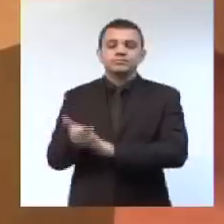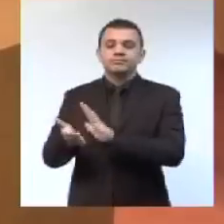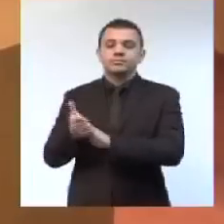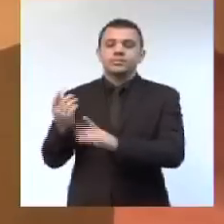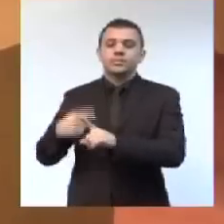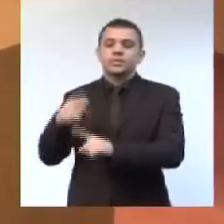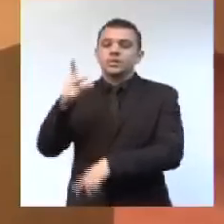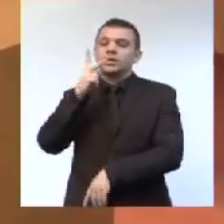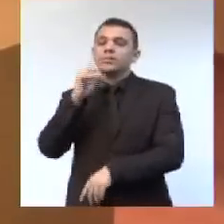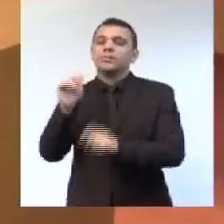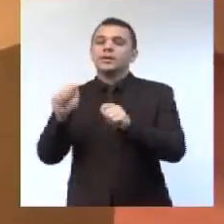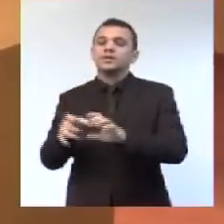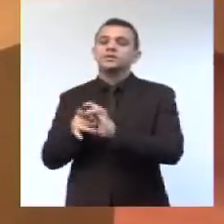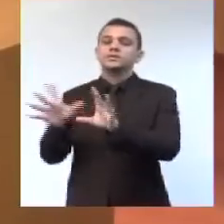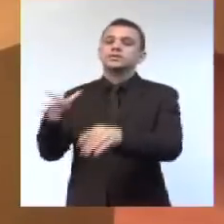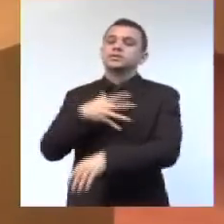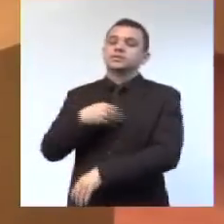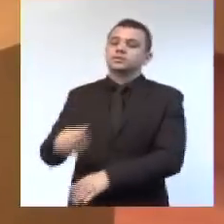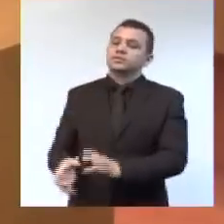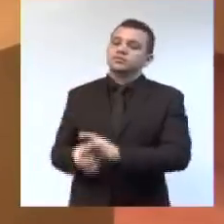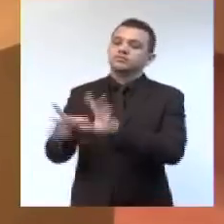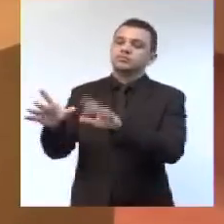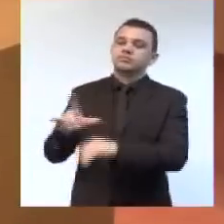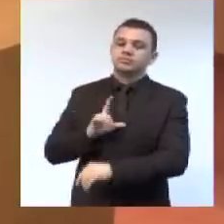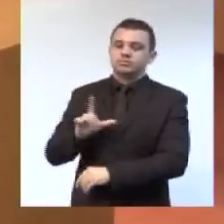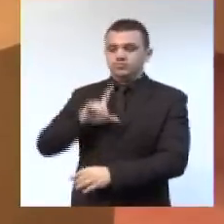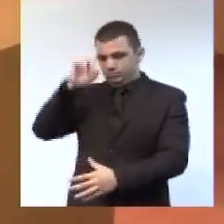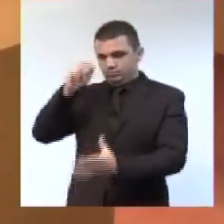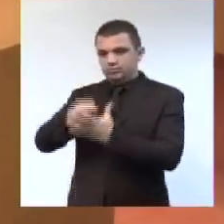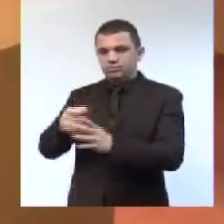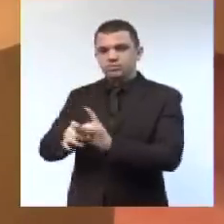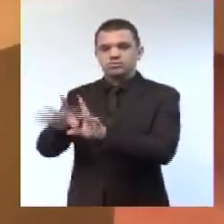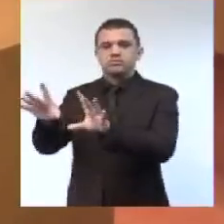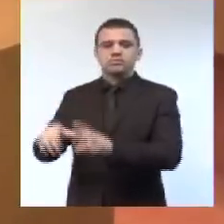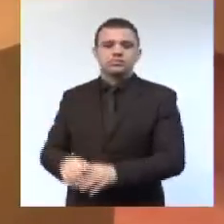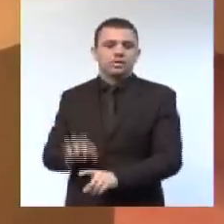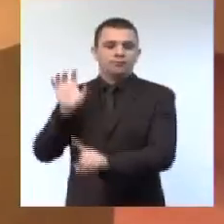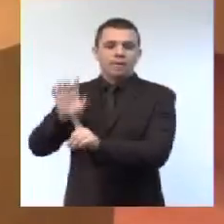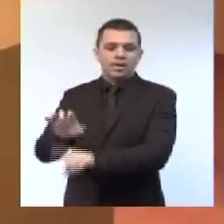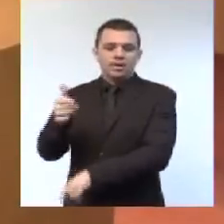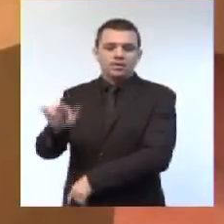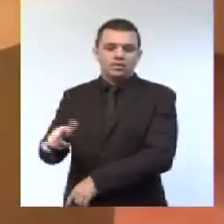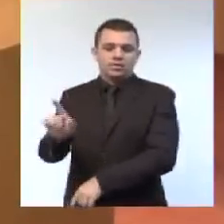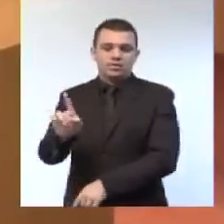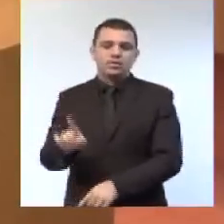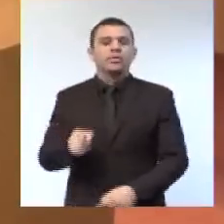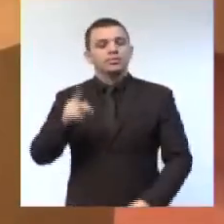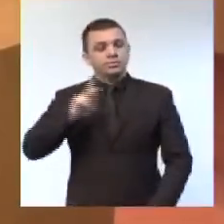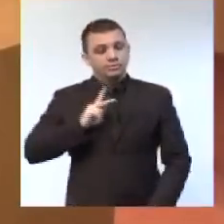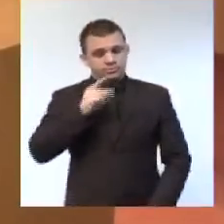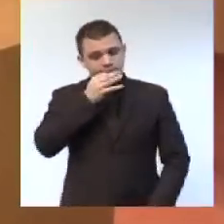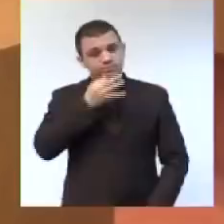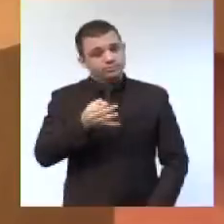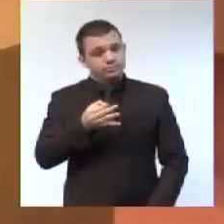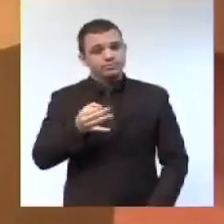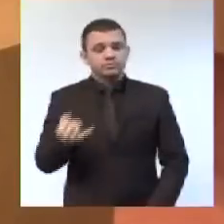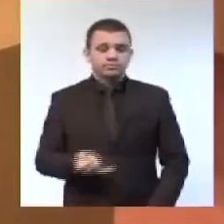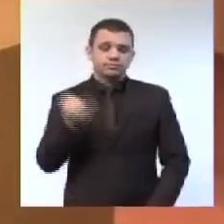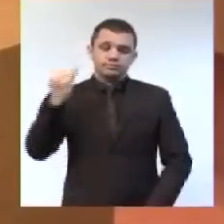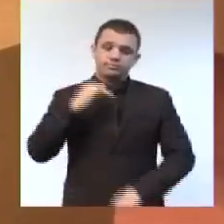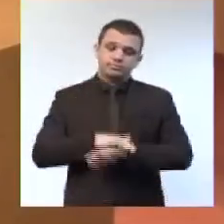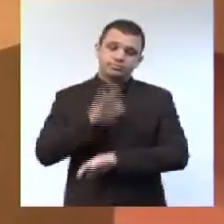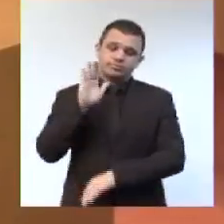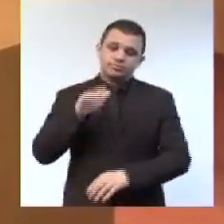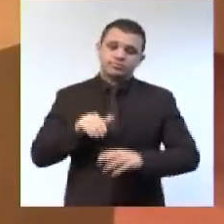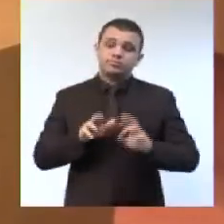possa decidir o seu caminho. Isso, para mim, é o mais importante. Aí a senhora diz que eu